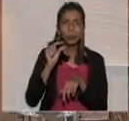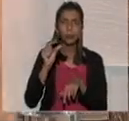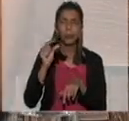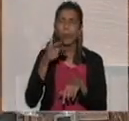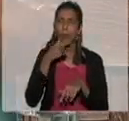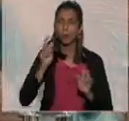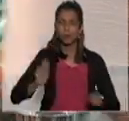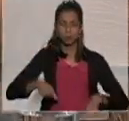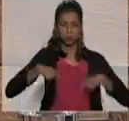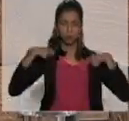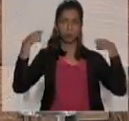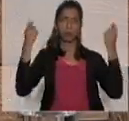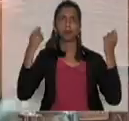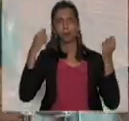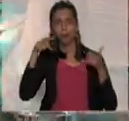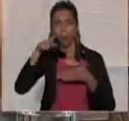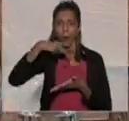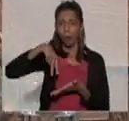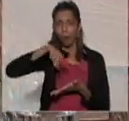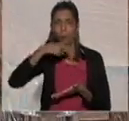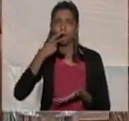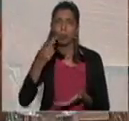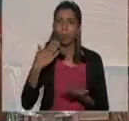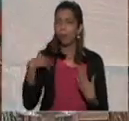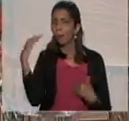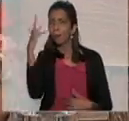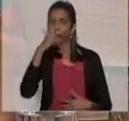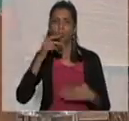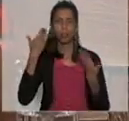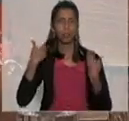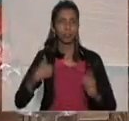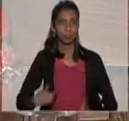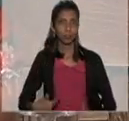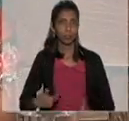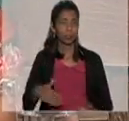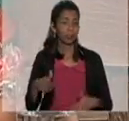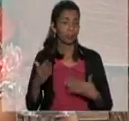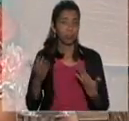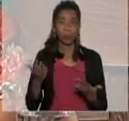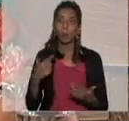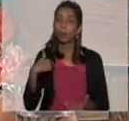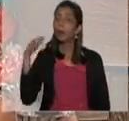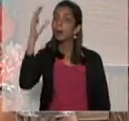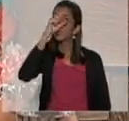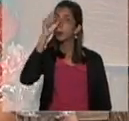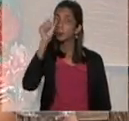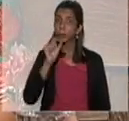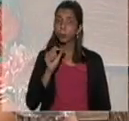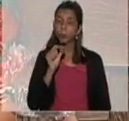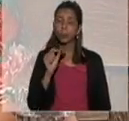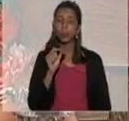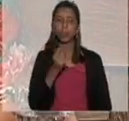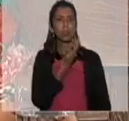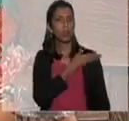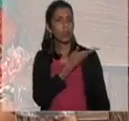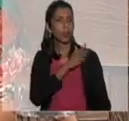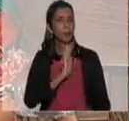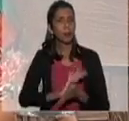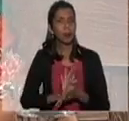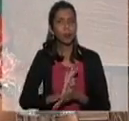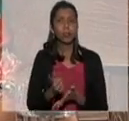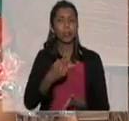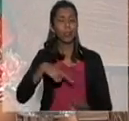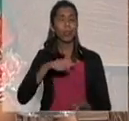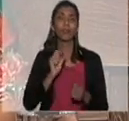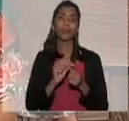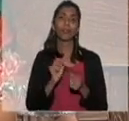aqui aí ele tirou a camisa rodou piou no teatro e disse pois eu tô lindo então não eu aprendi o que que é o preconceito